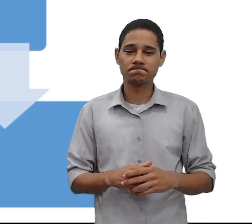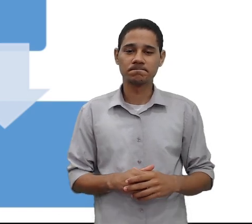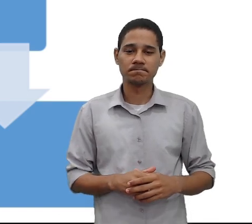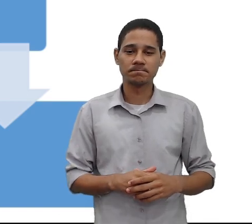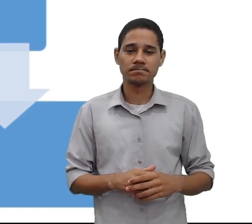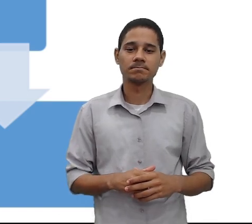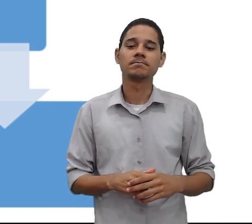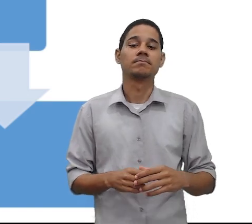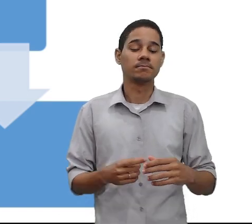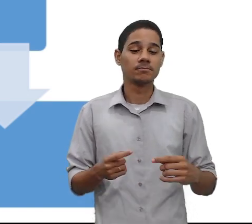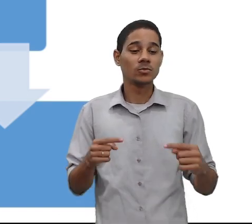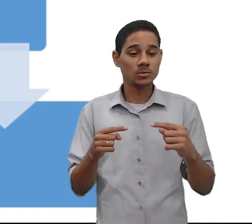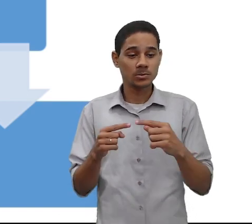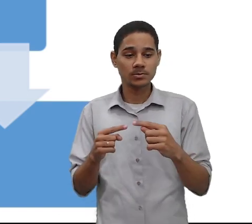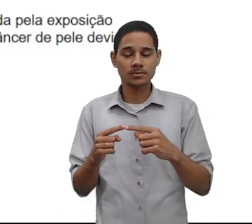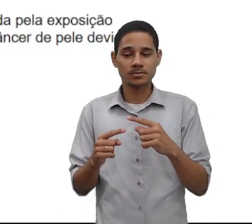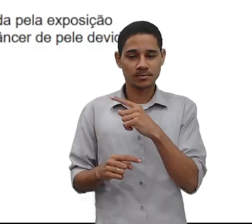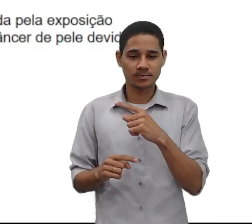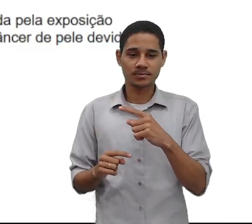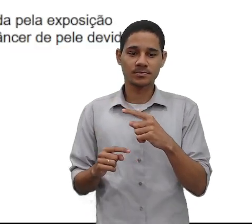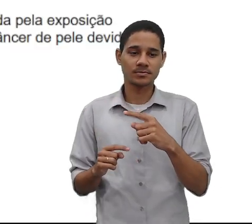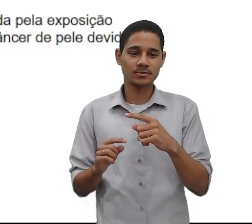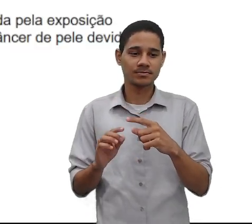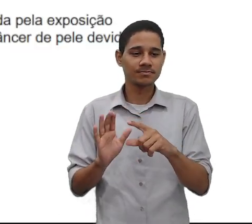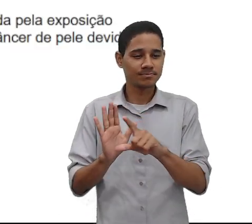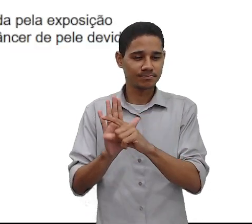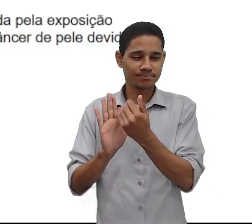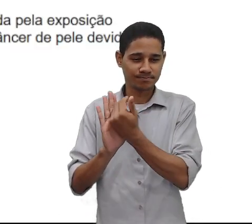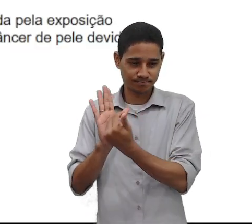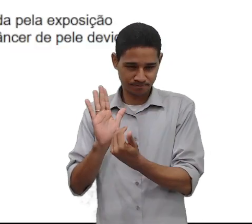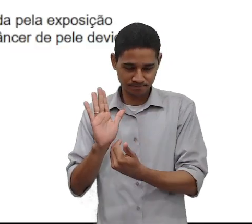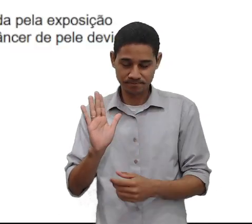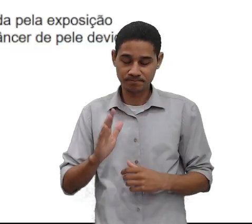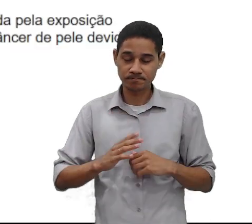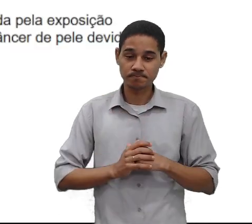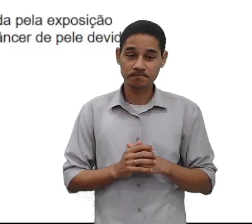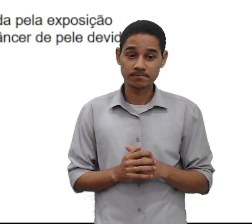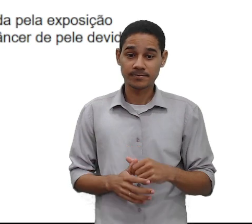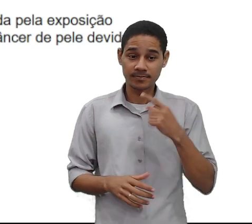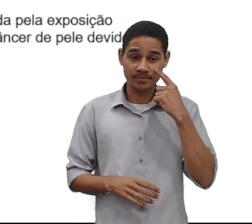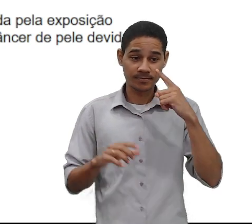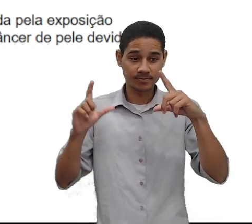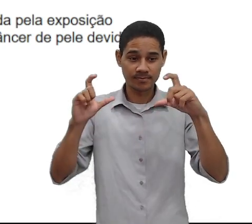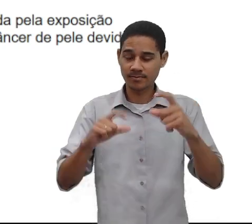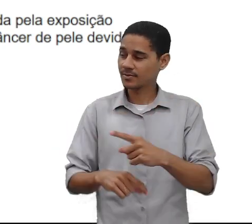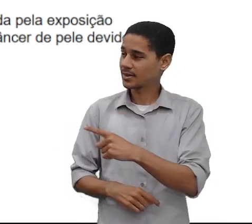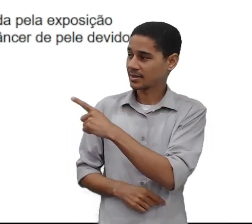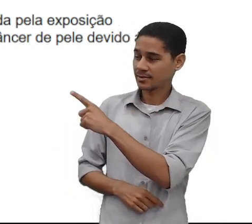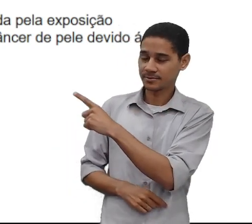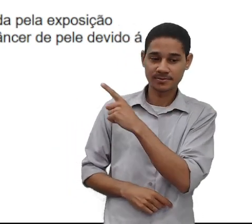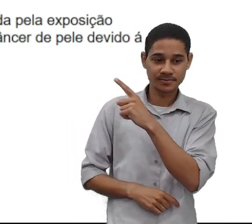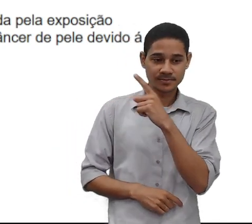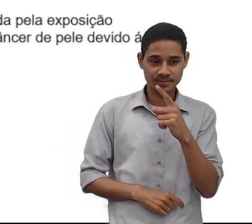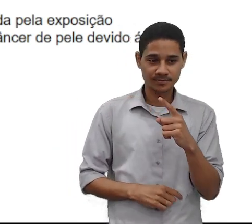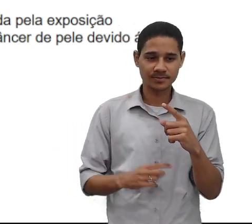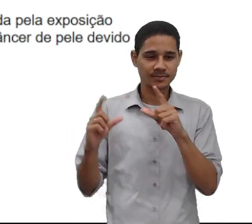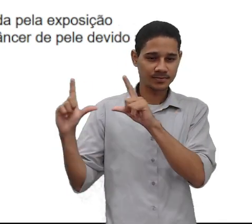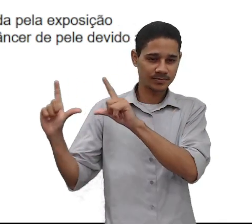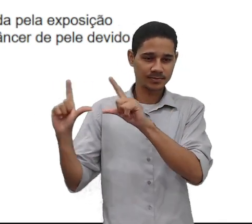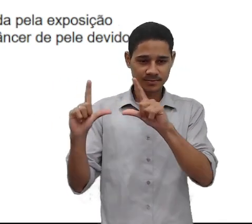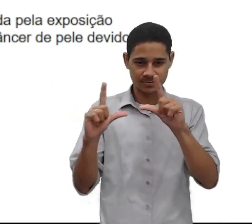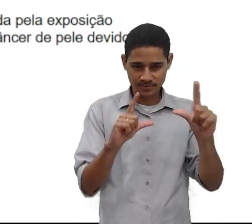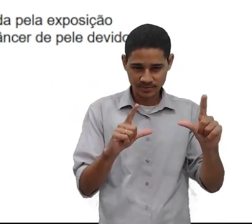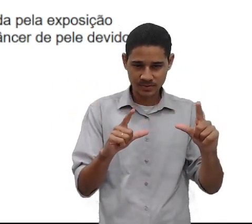no inciso 1. Então, nessas imagens agora você vê exemplos de